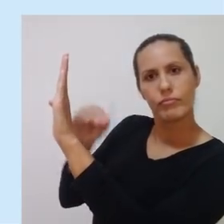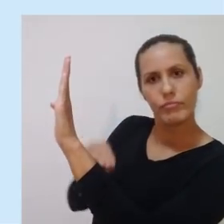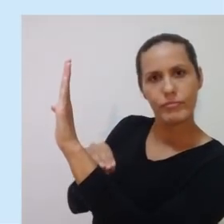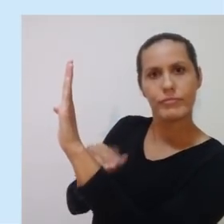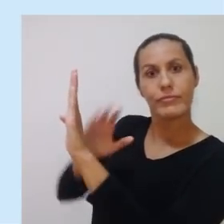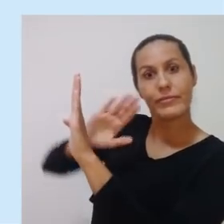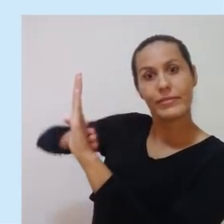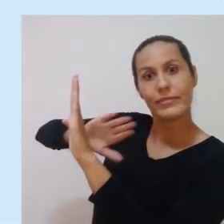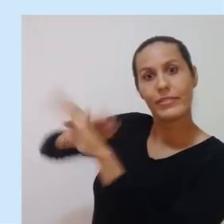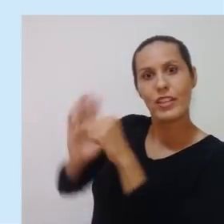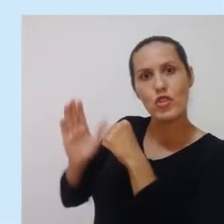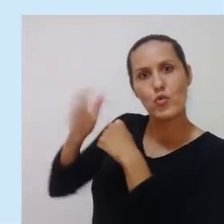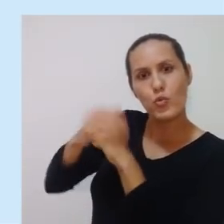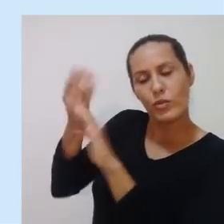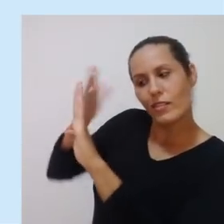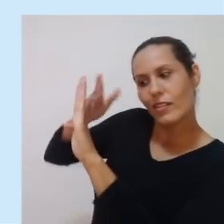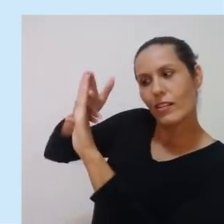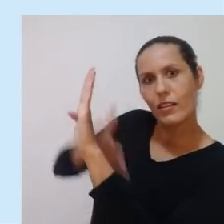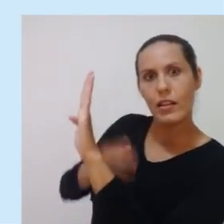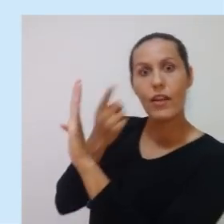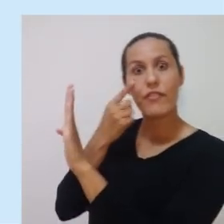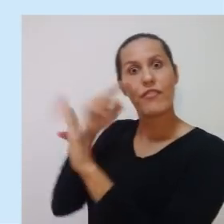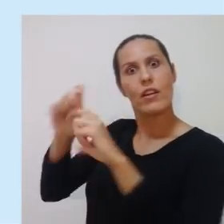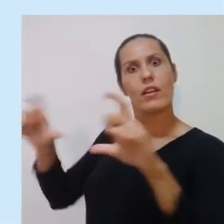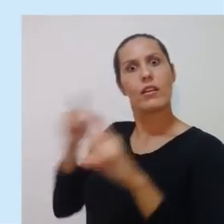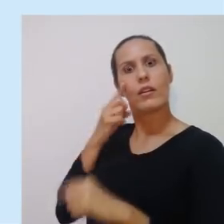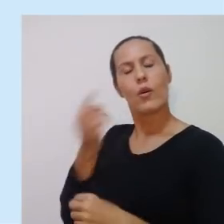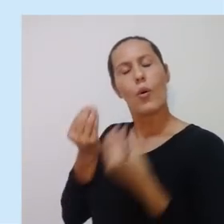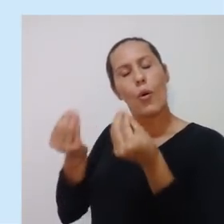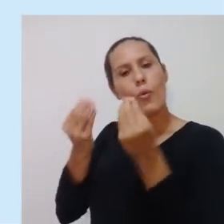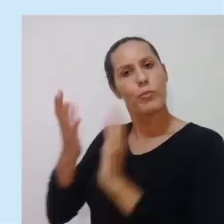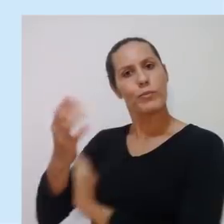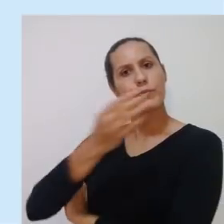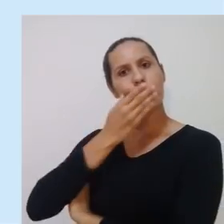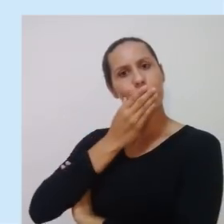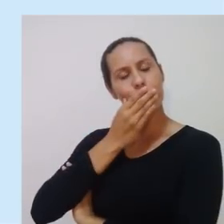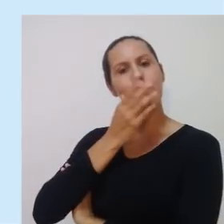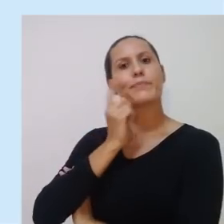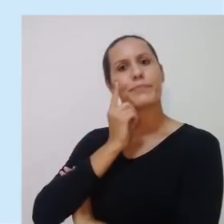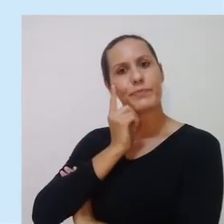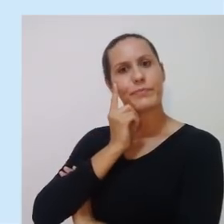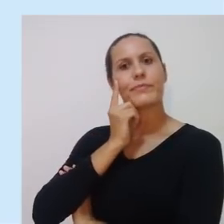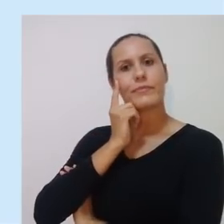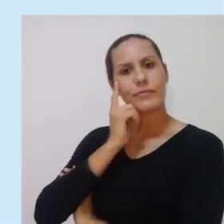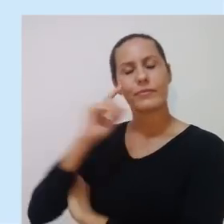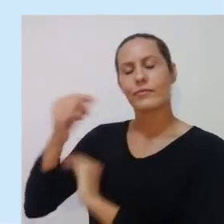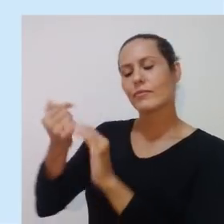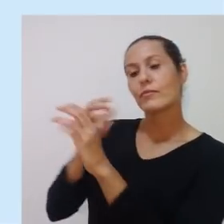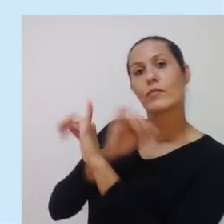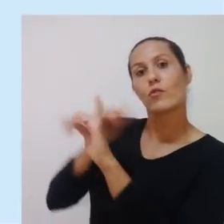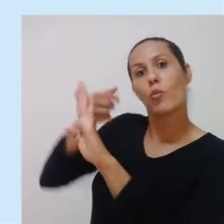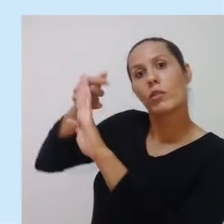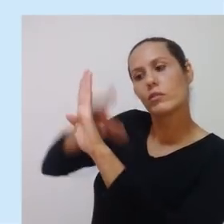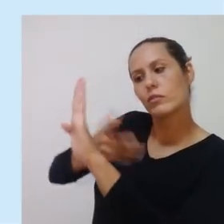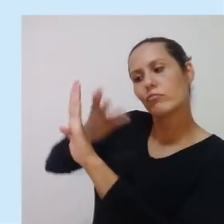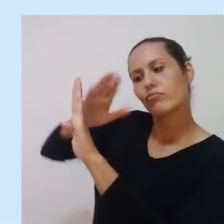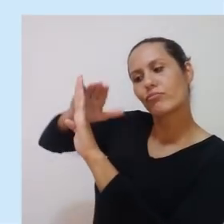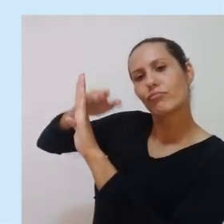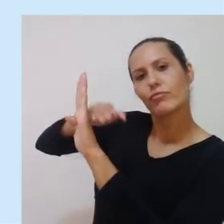implicitamente, de forma oculta, escondida, subentendida nessa placa. Olha quantas informações estão